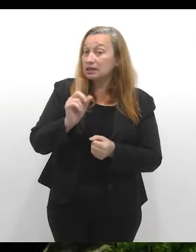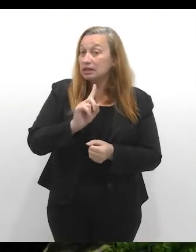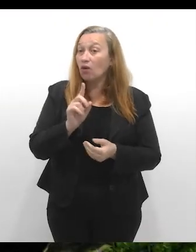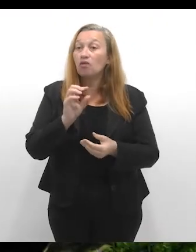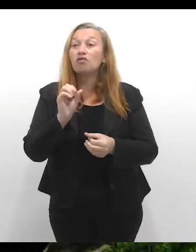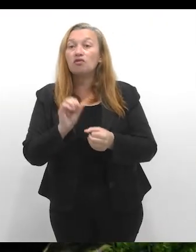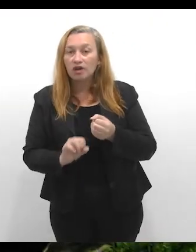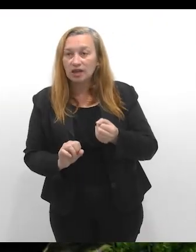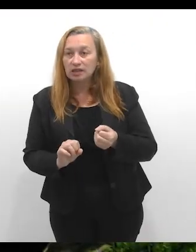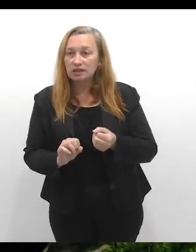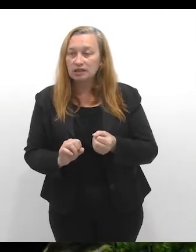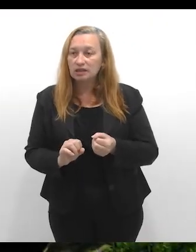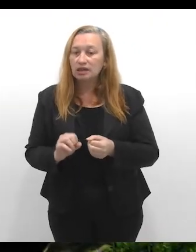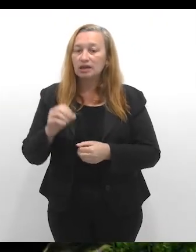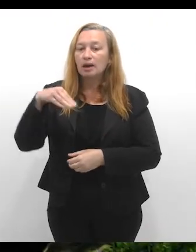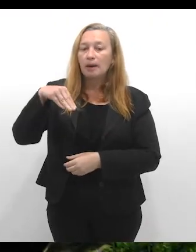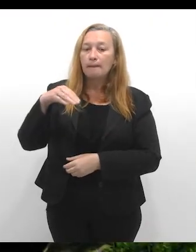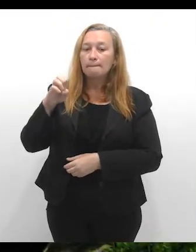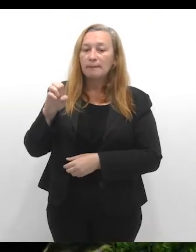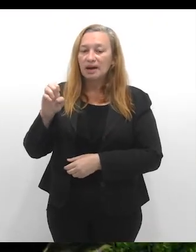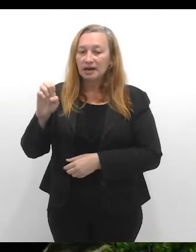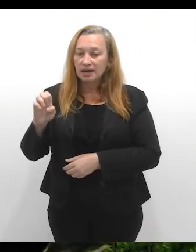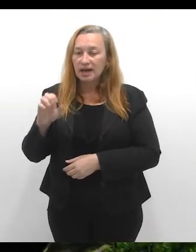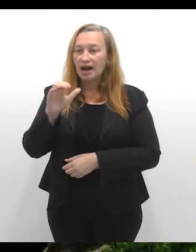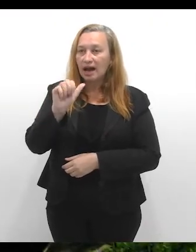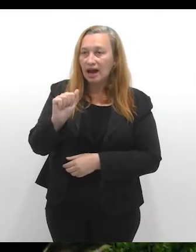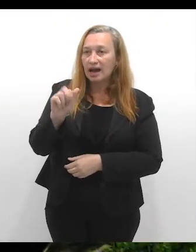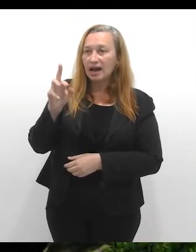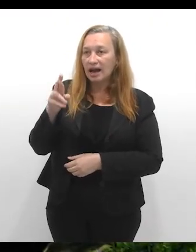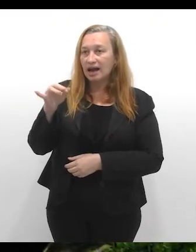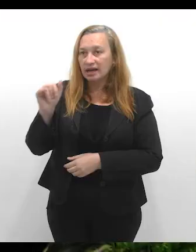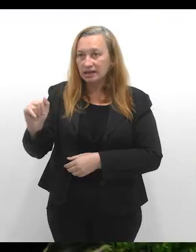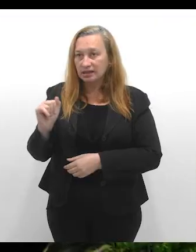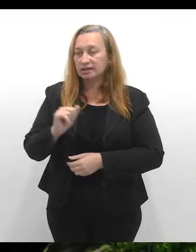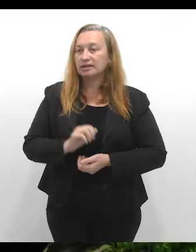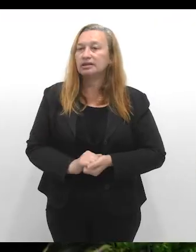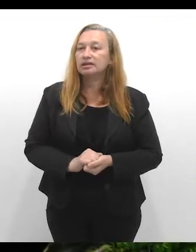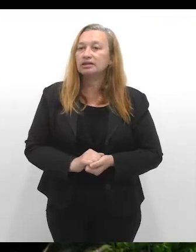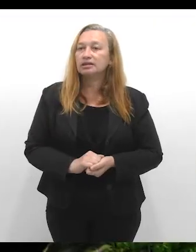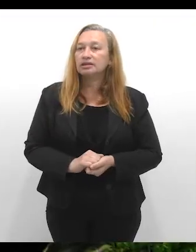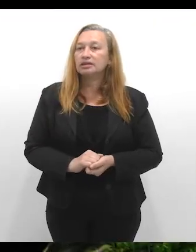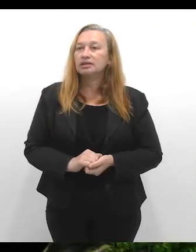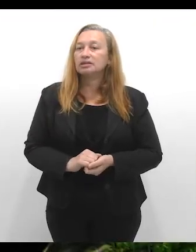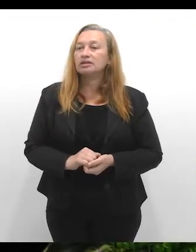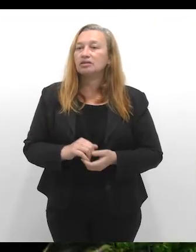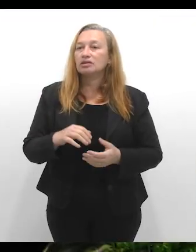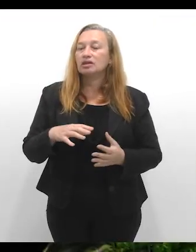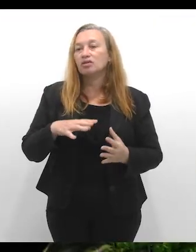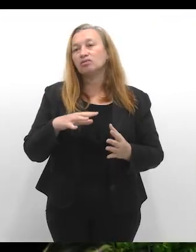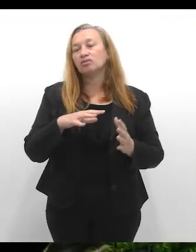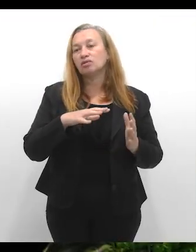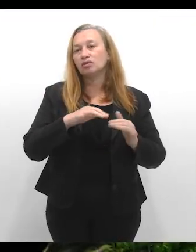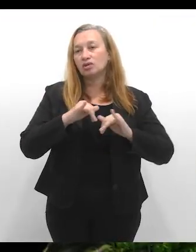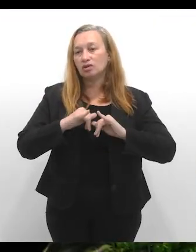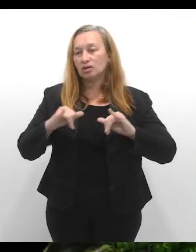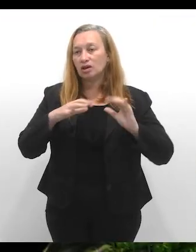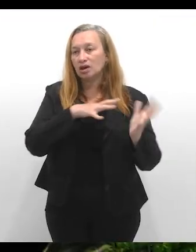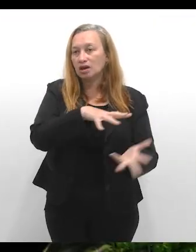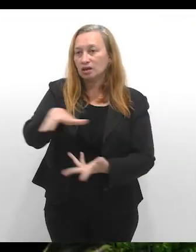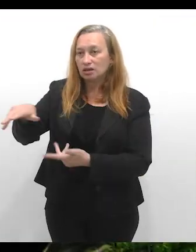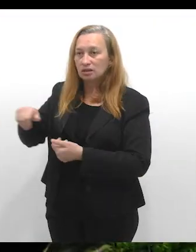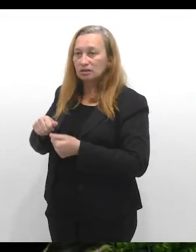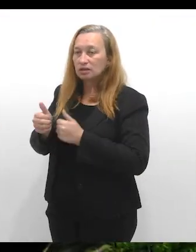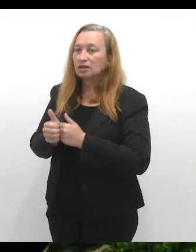que o Estado fez e deixou de fazer, no caso Mãe Jacari, ao longo desses anos e que ensejou, né, uma